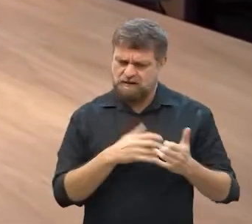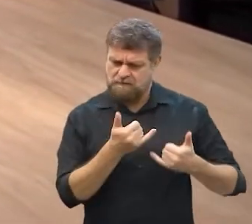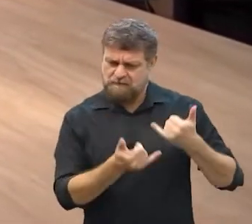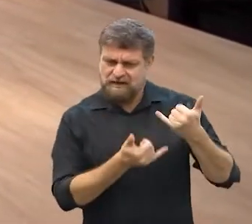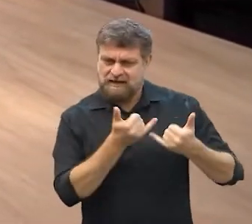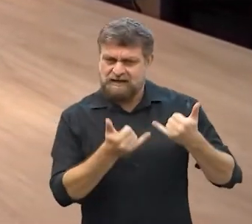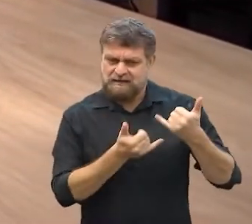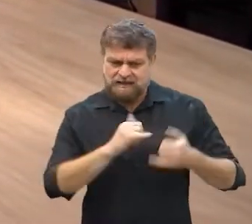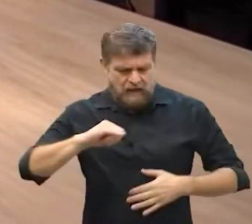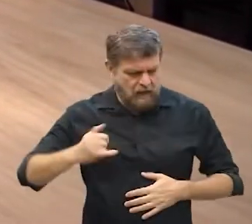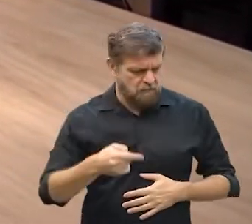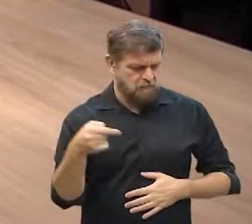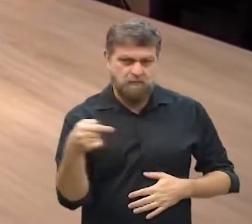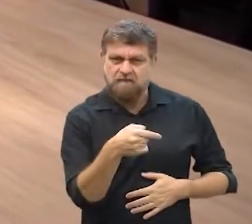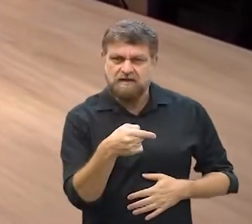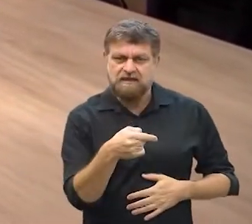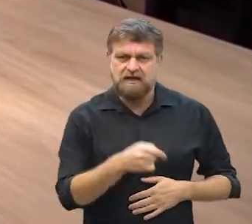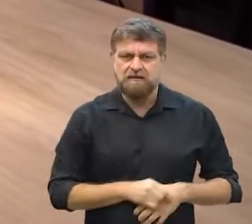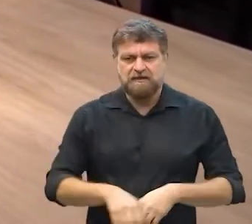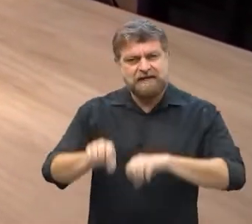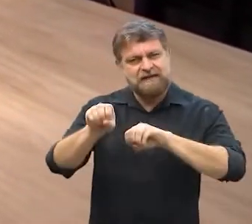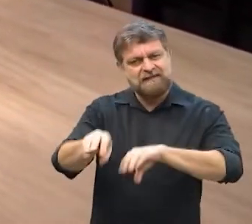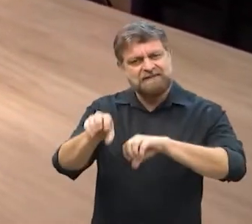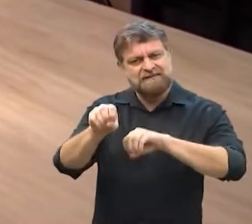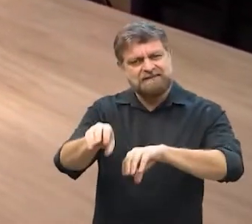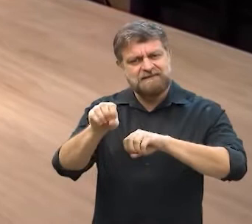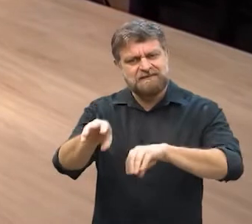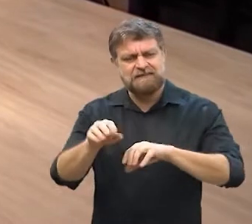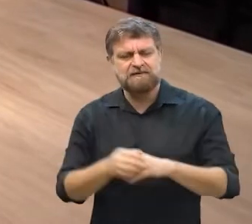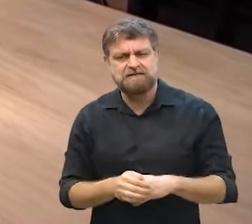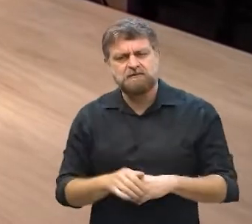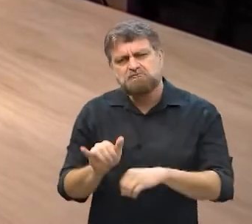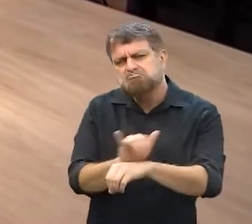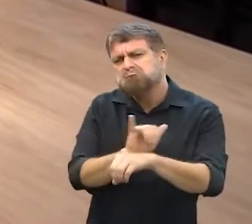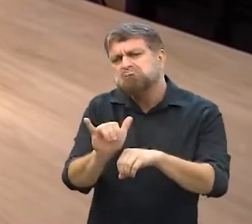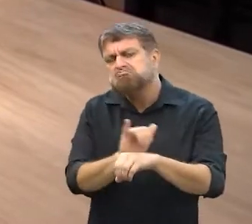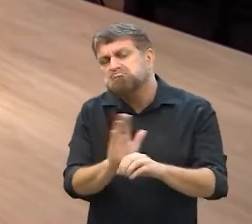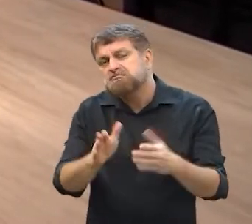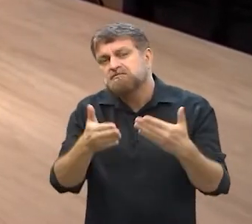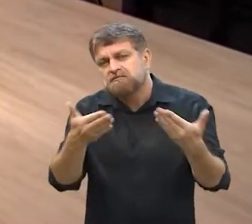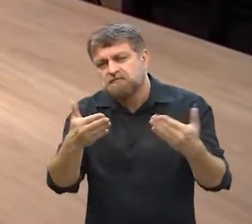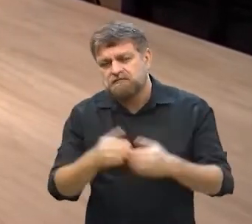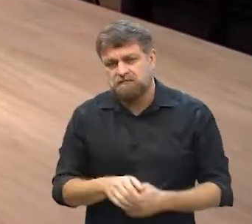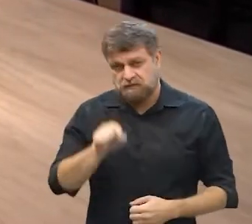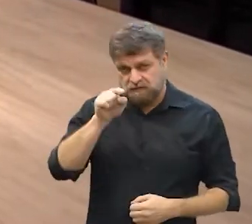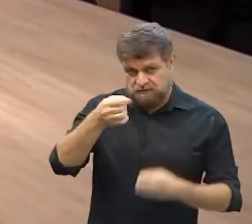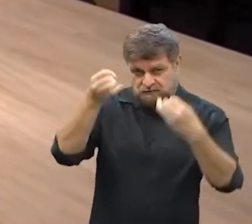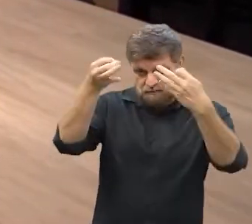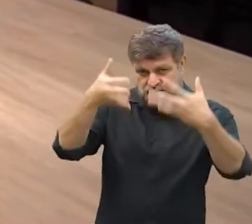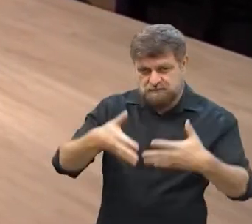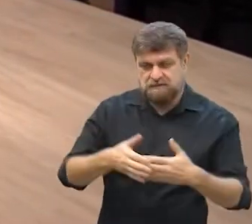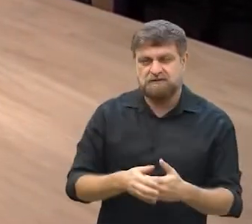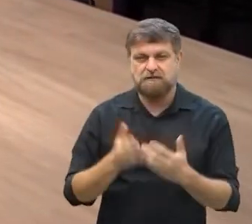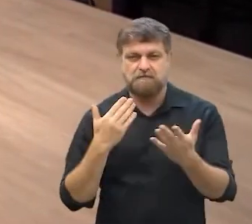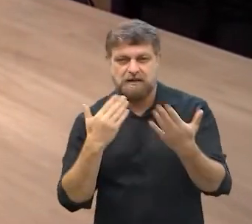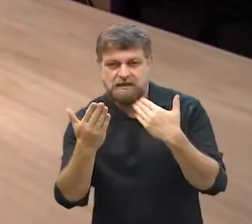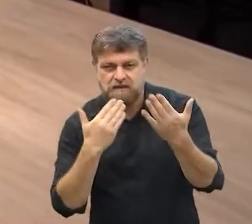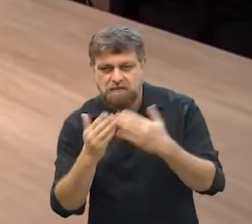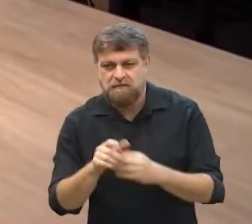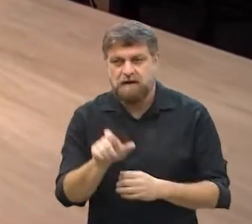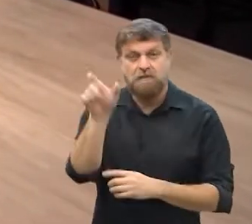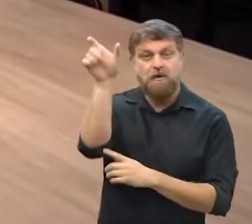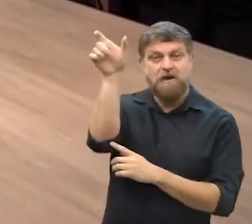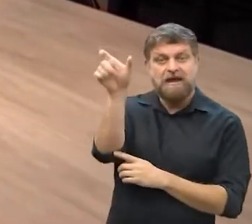ensino lúdico, para o pessoal que está em casa e tem essa dúvida, o que você poderia falar? A gente está batendo papo com o Milton, que